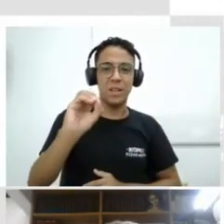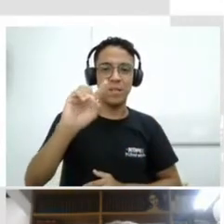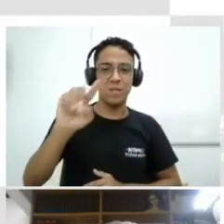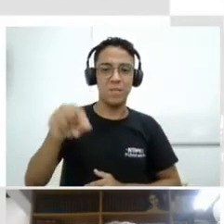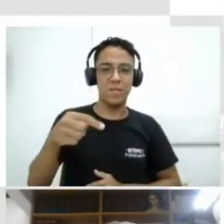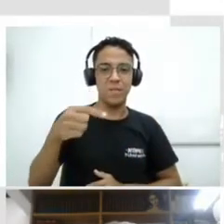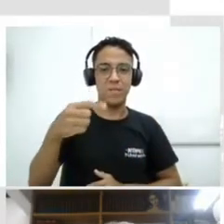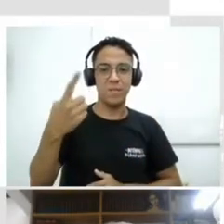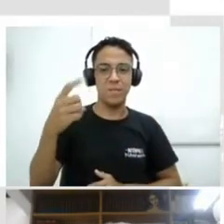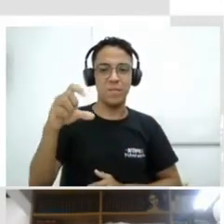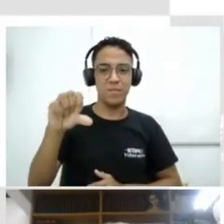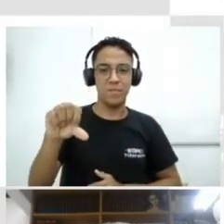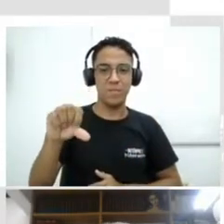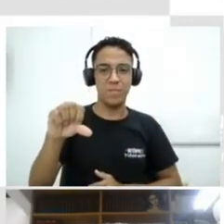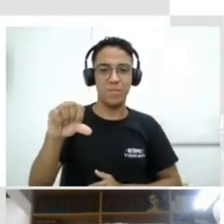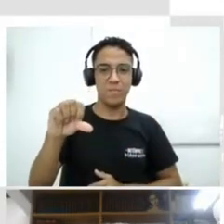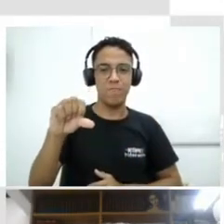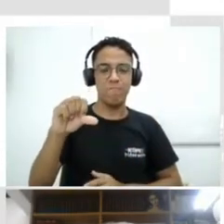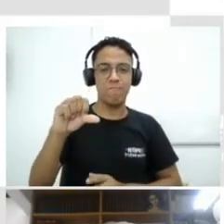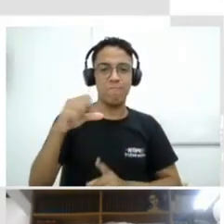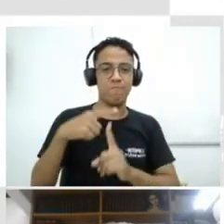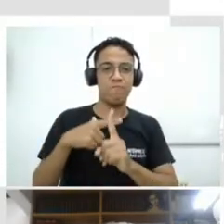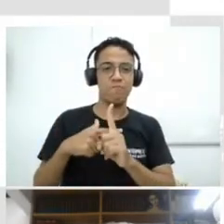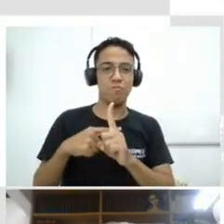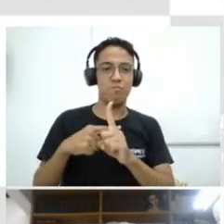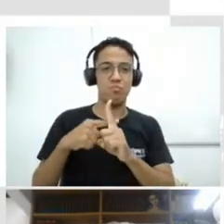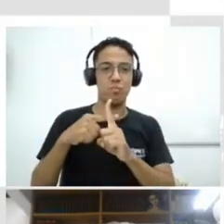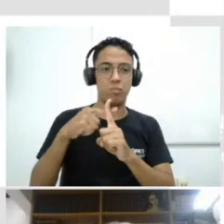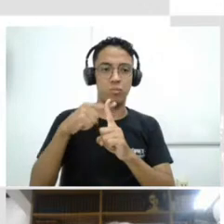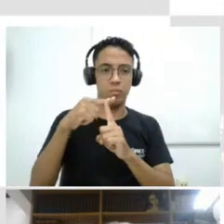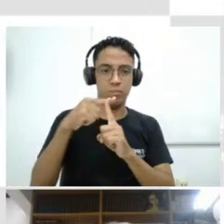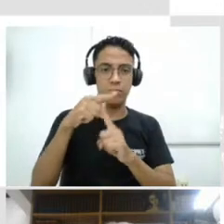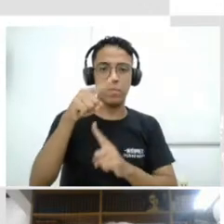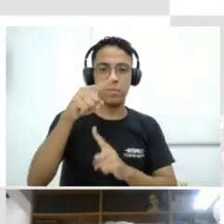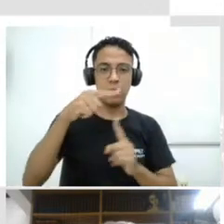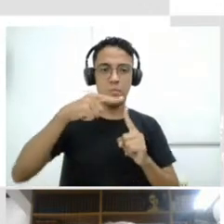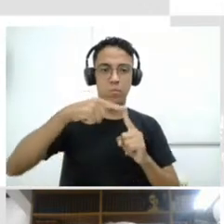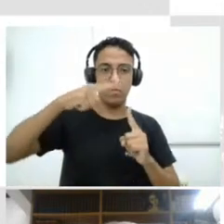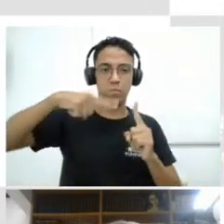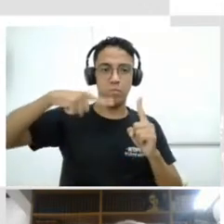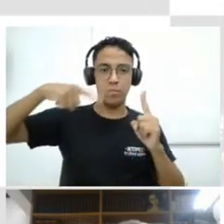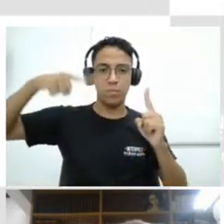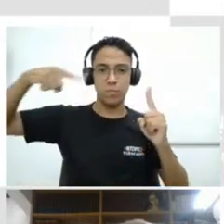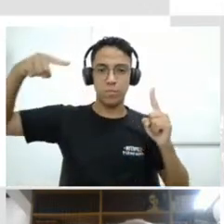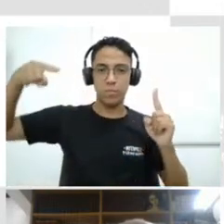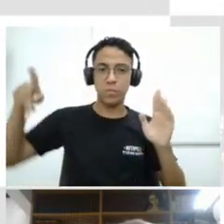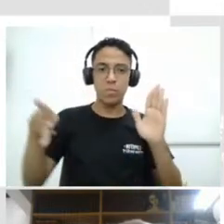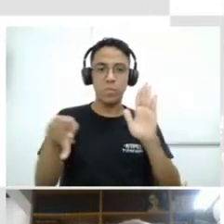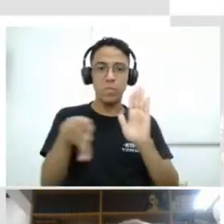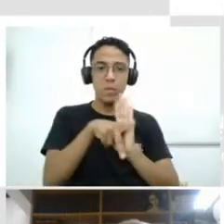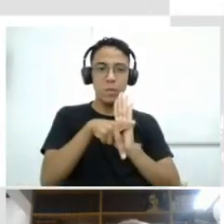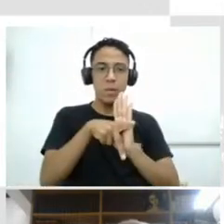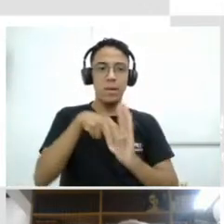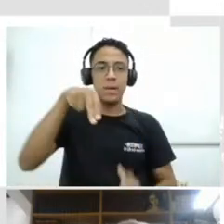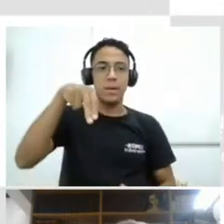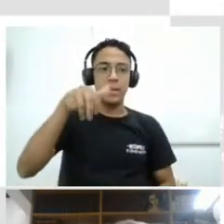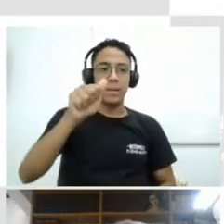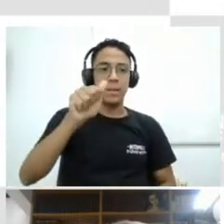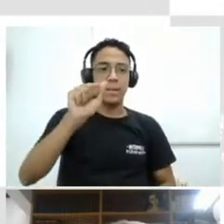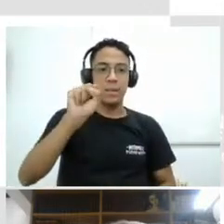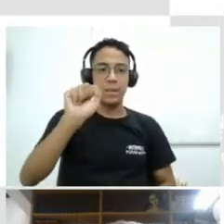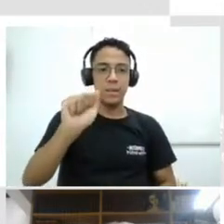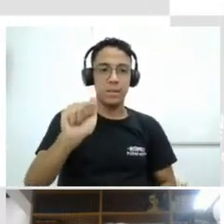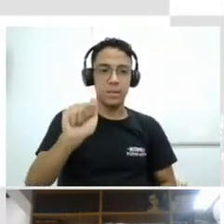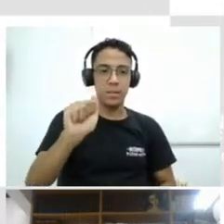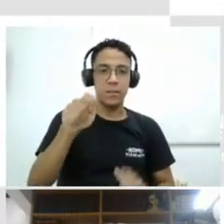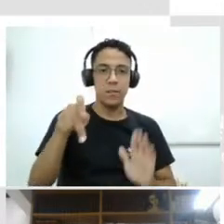é o gráfico mais importante para vocês entenderem, né? Isso aqui é o gráfico da NASA, o Goddard Institute for Space